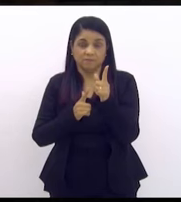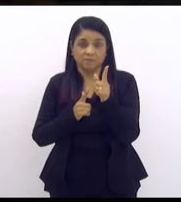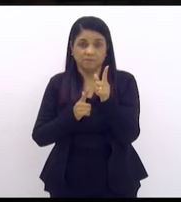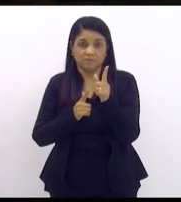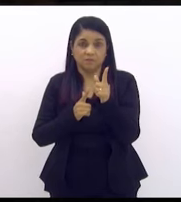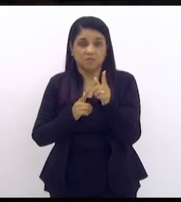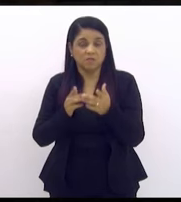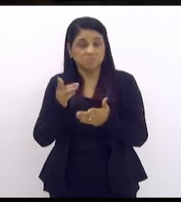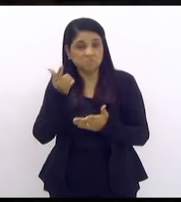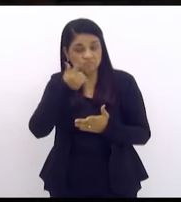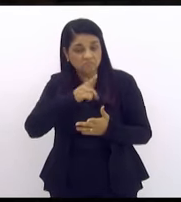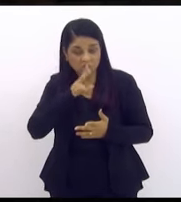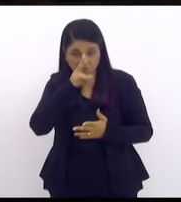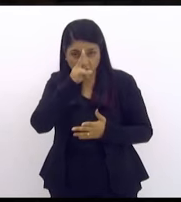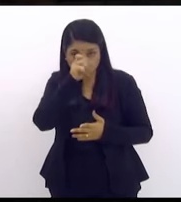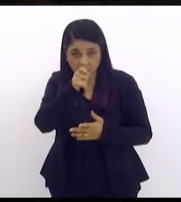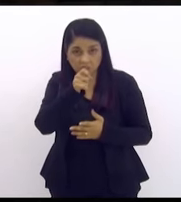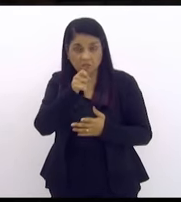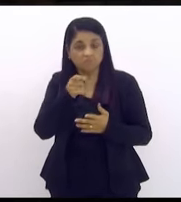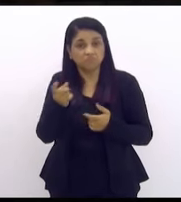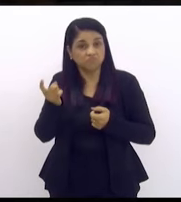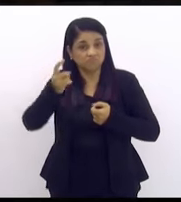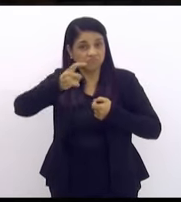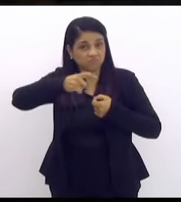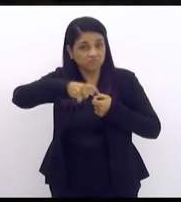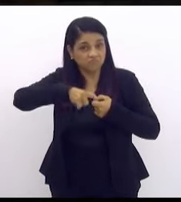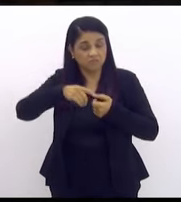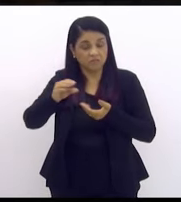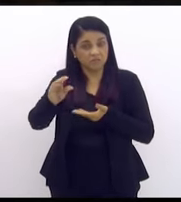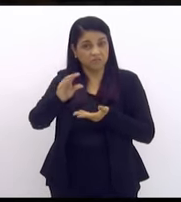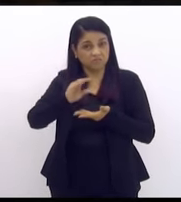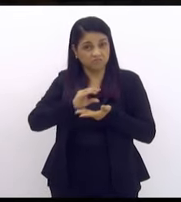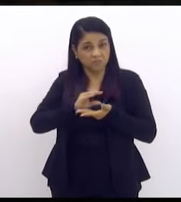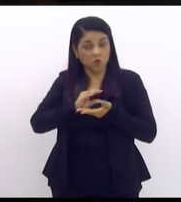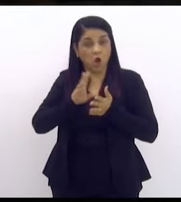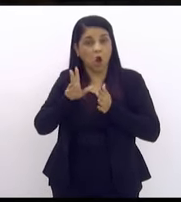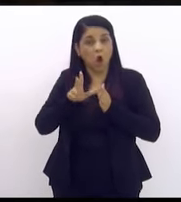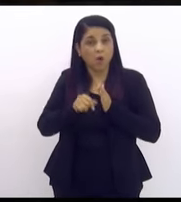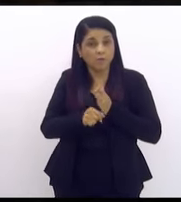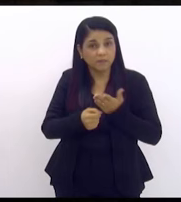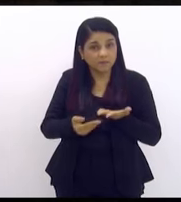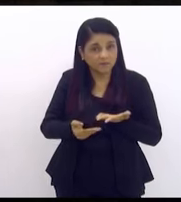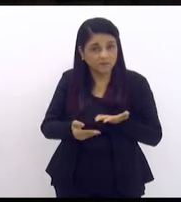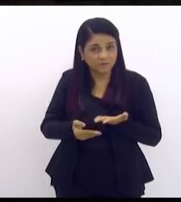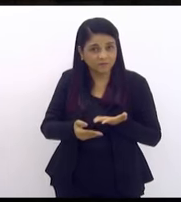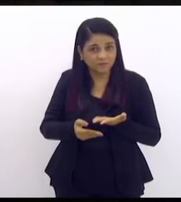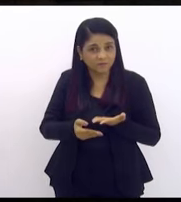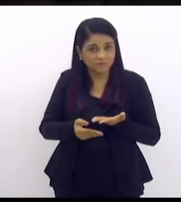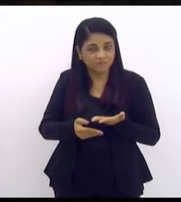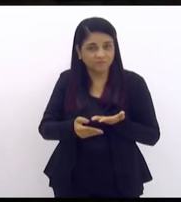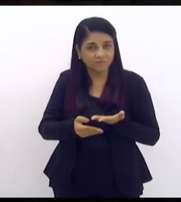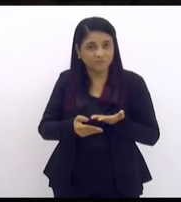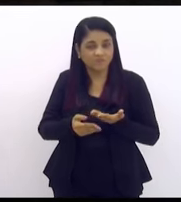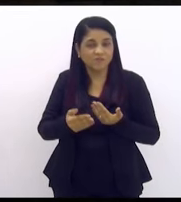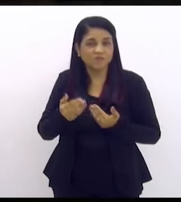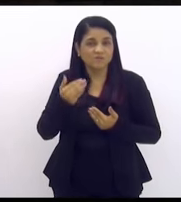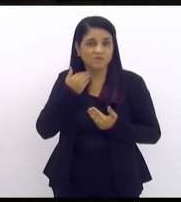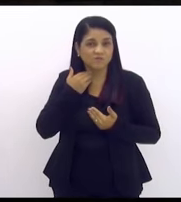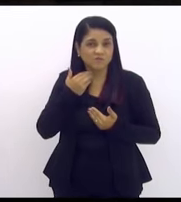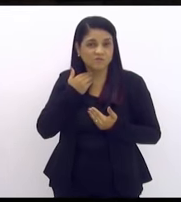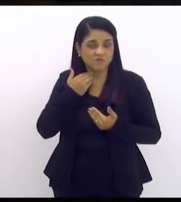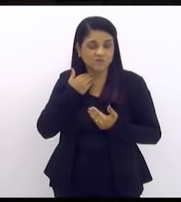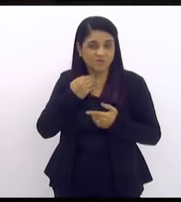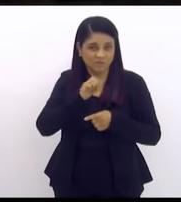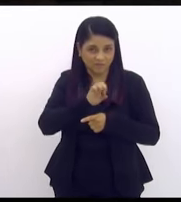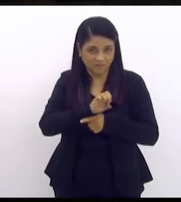reforçar a recuperação e devolução dos recursos roubados aos cofres do Estado